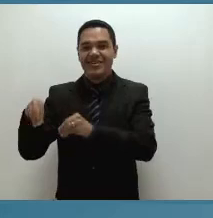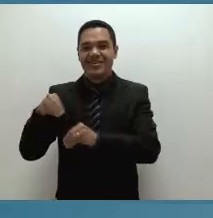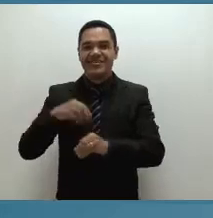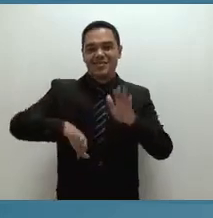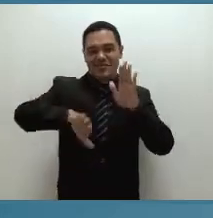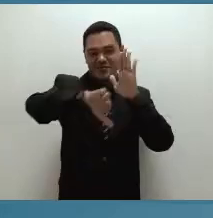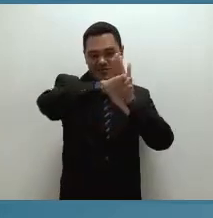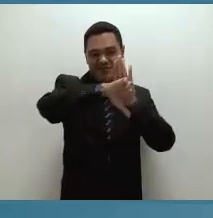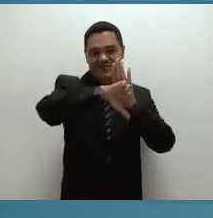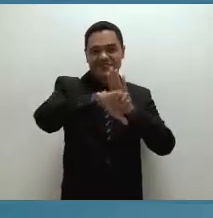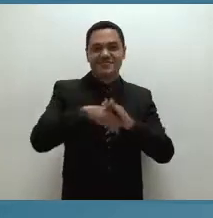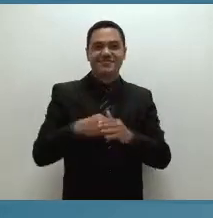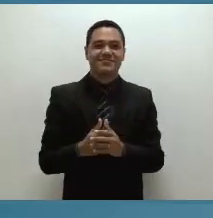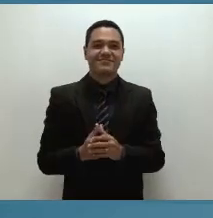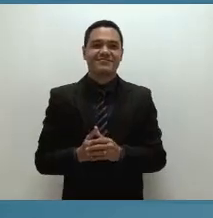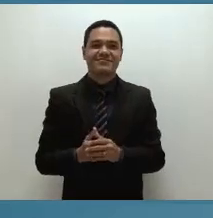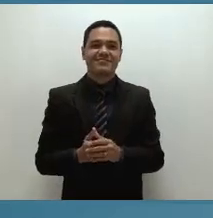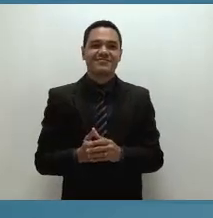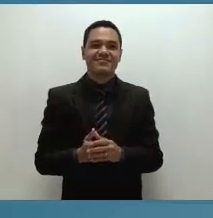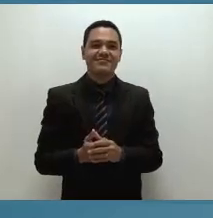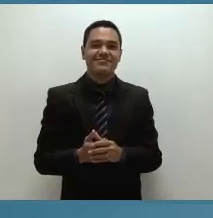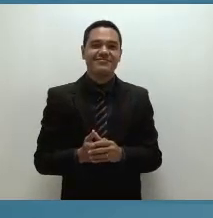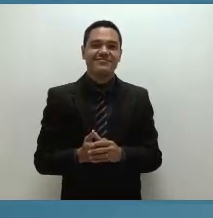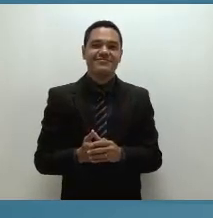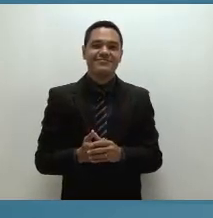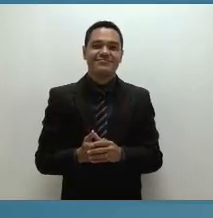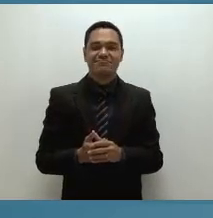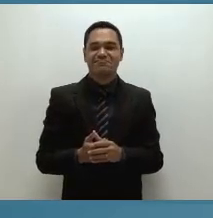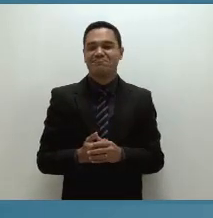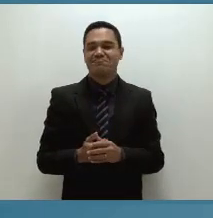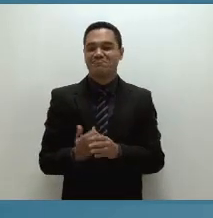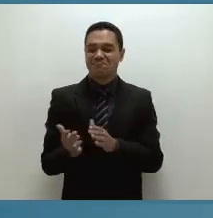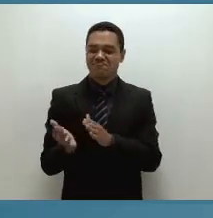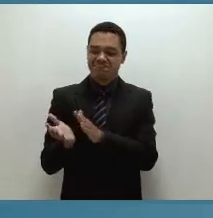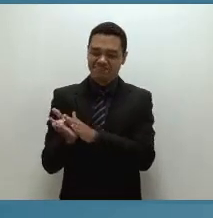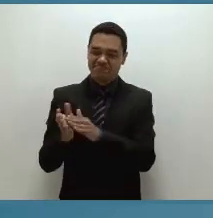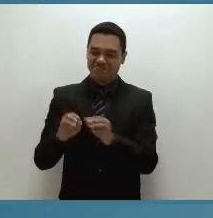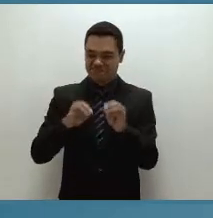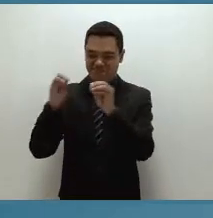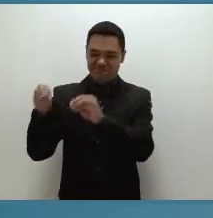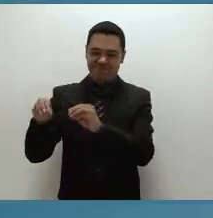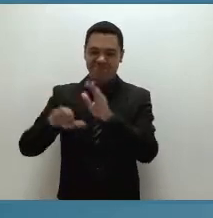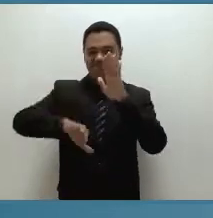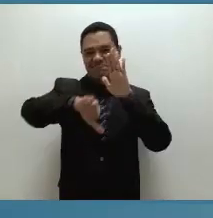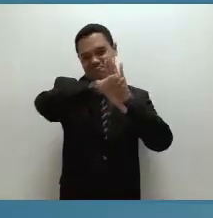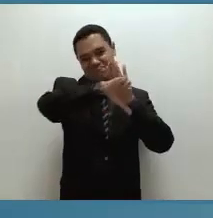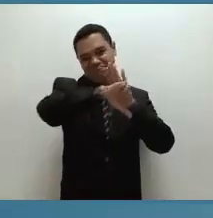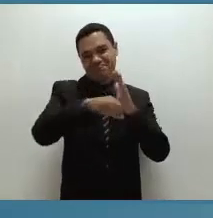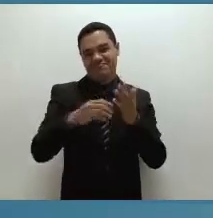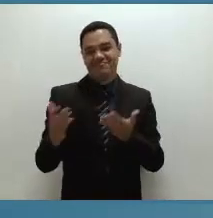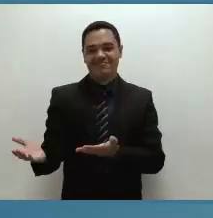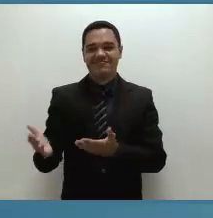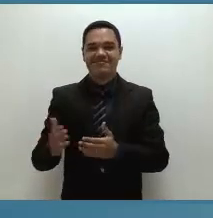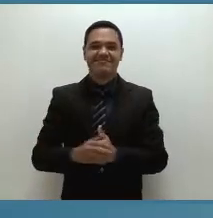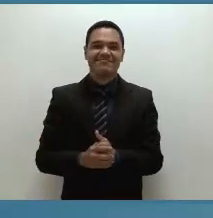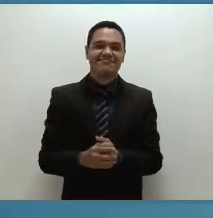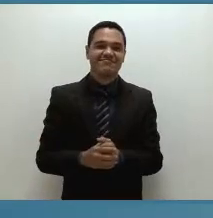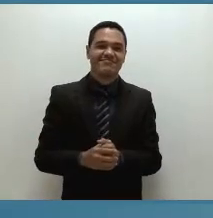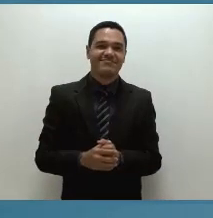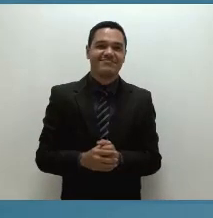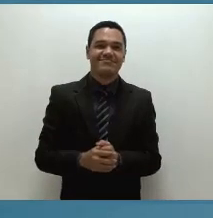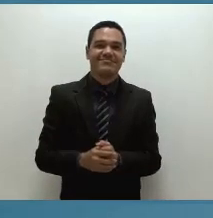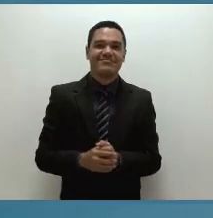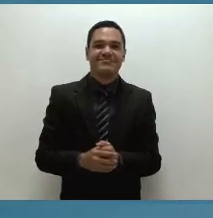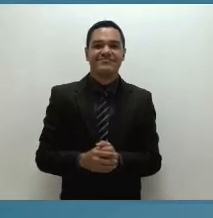nem parabenizar ele aqui. Né? E tenho certeza que o senhor fará uma